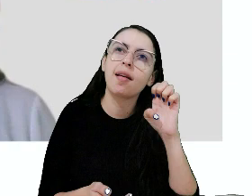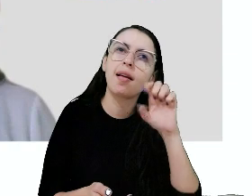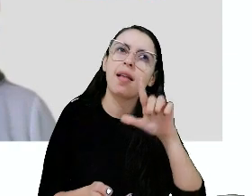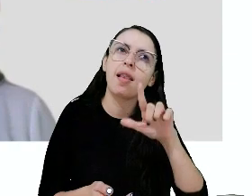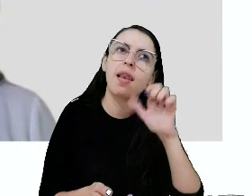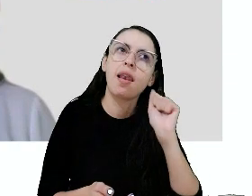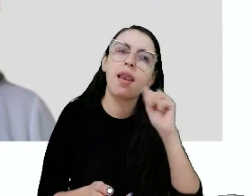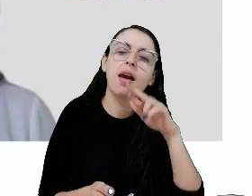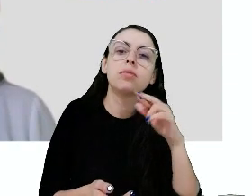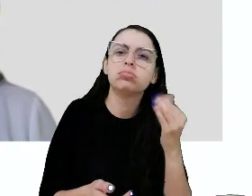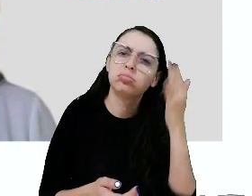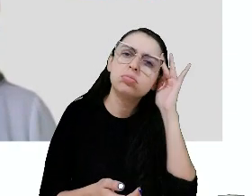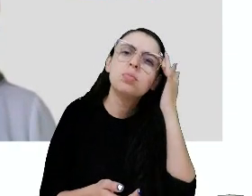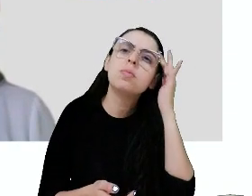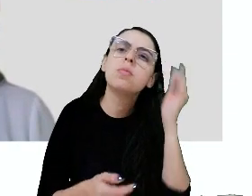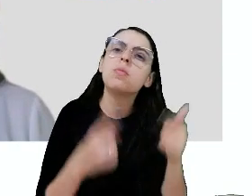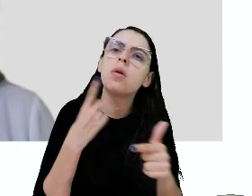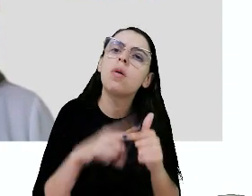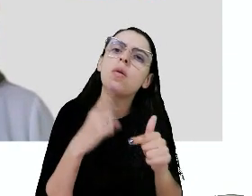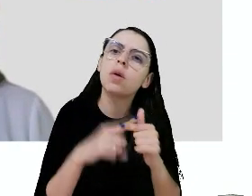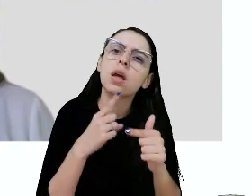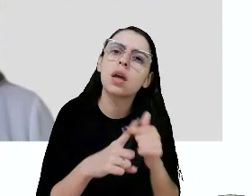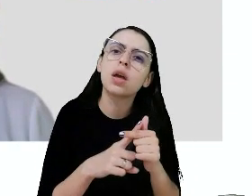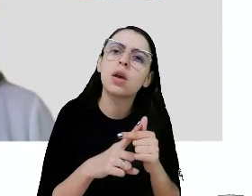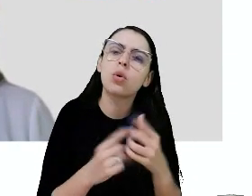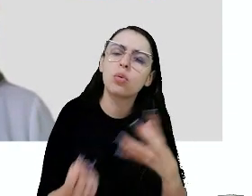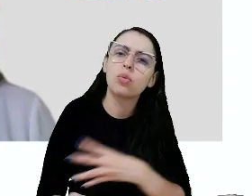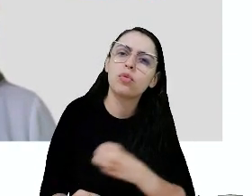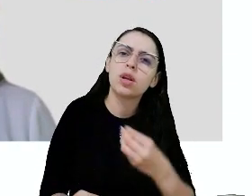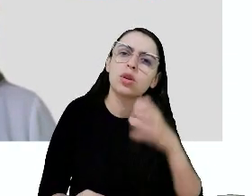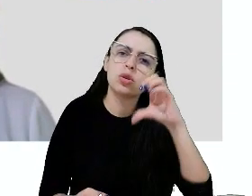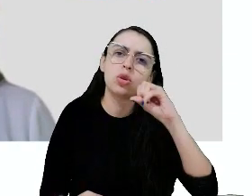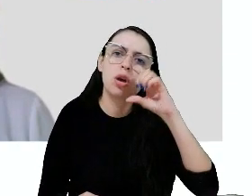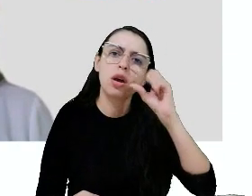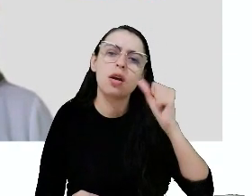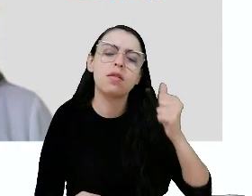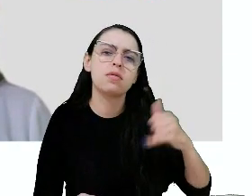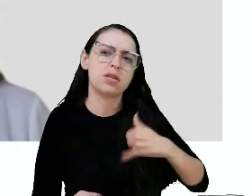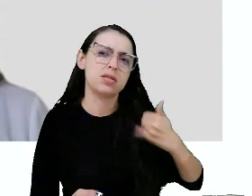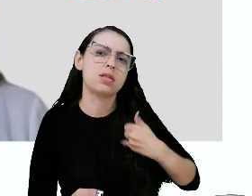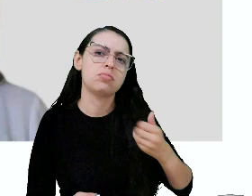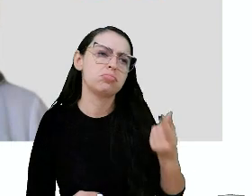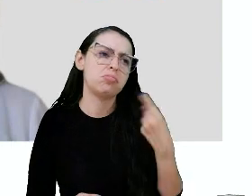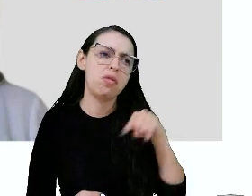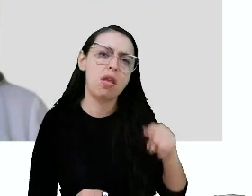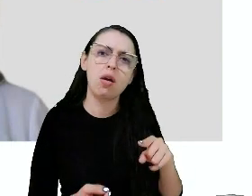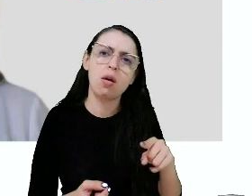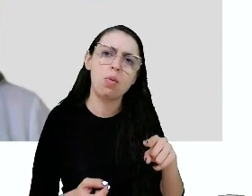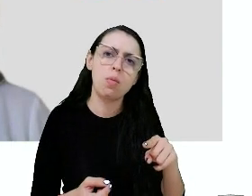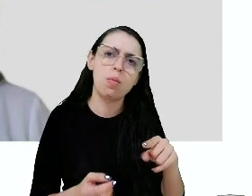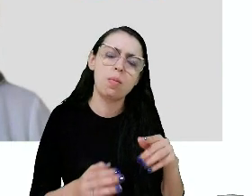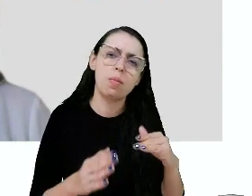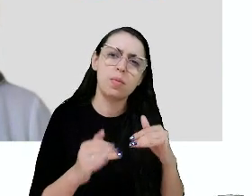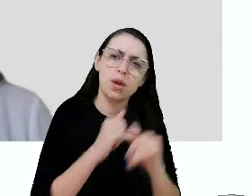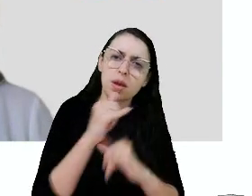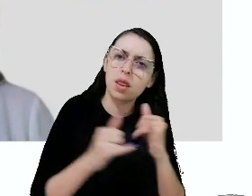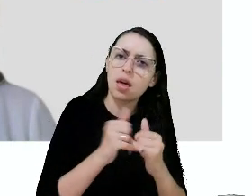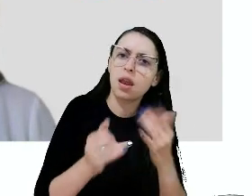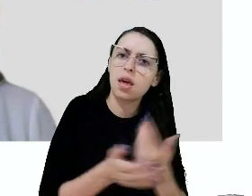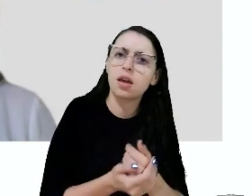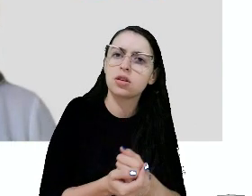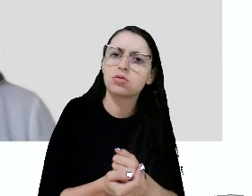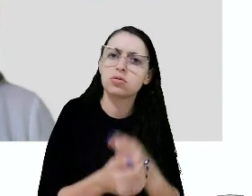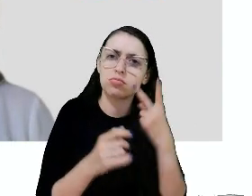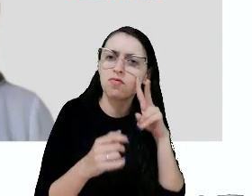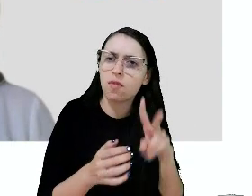dizendo que gostaria de entender por que razão o filho dela de 9 anos não está fazendo a